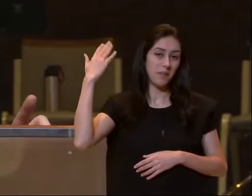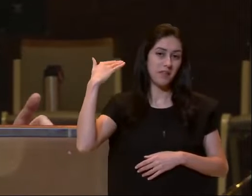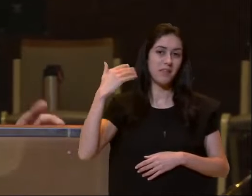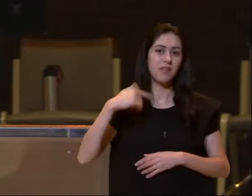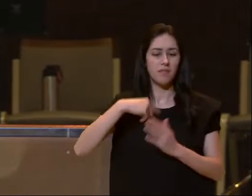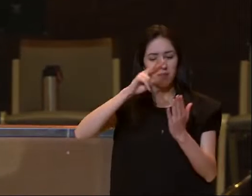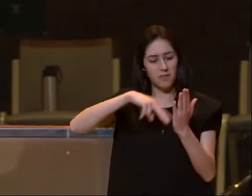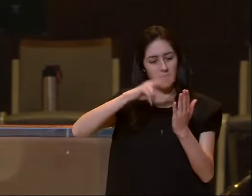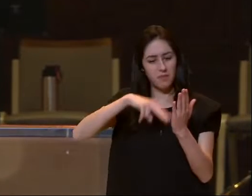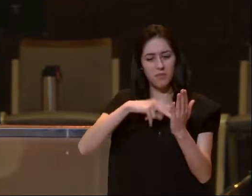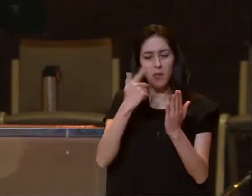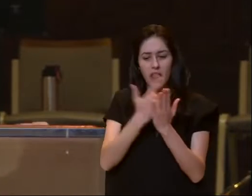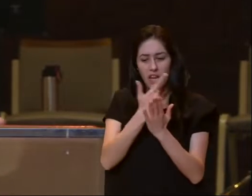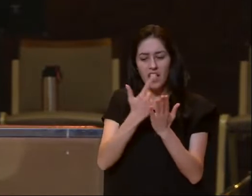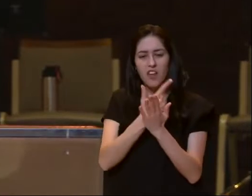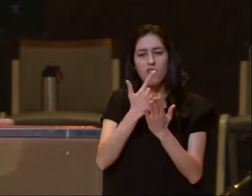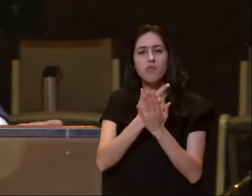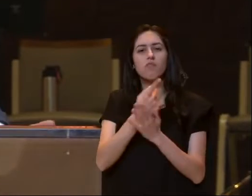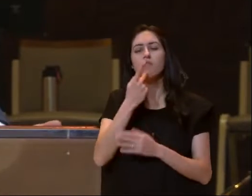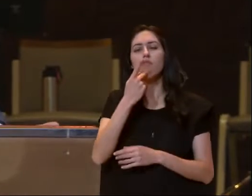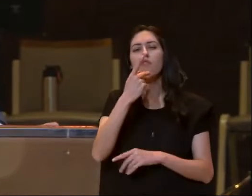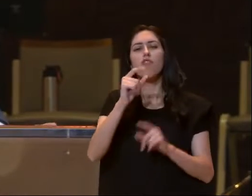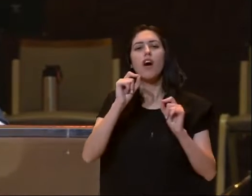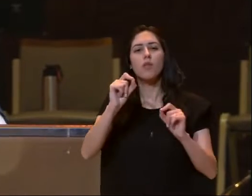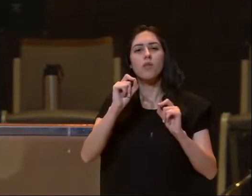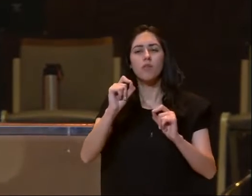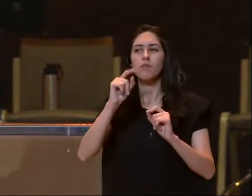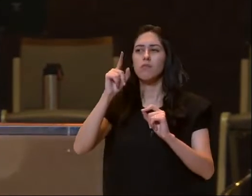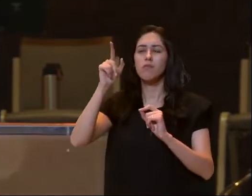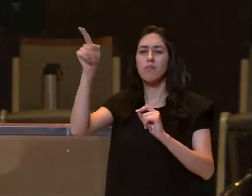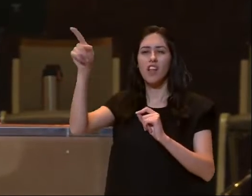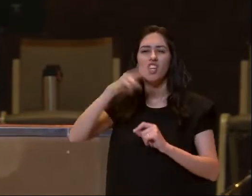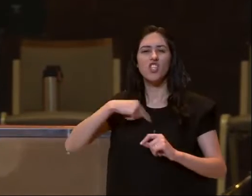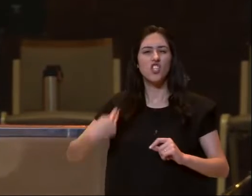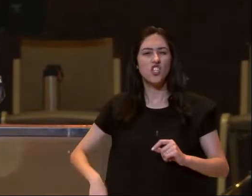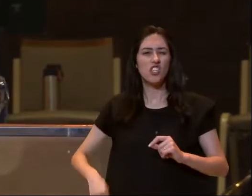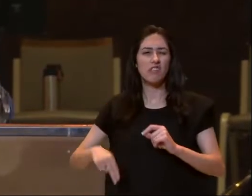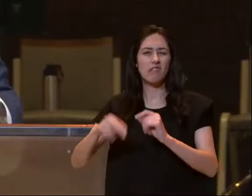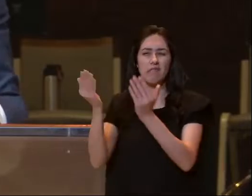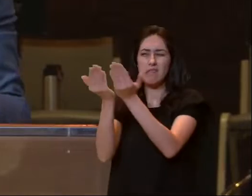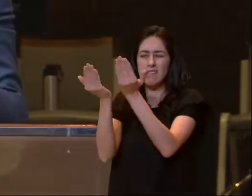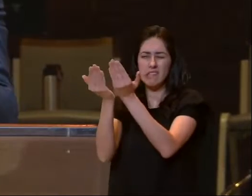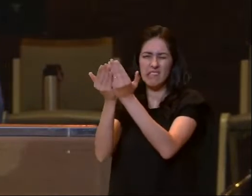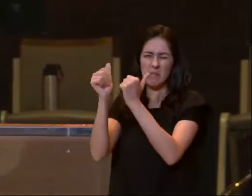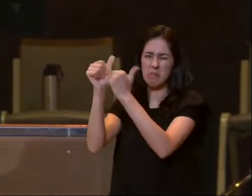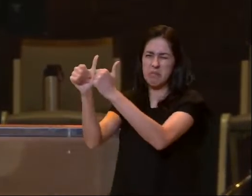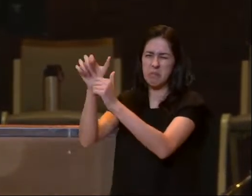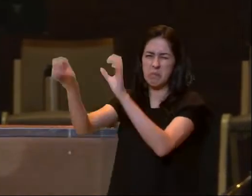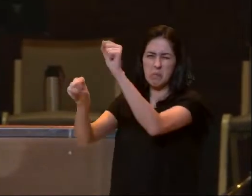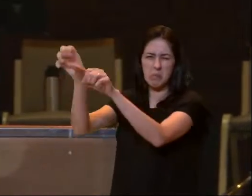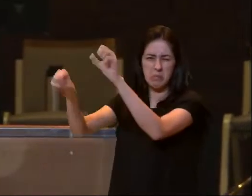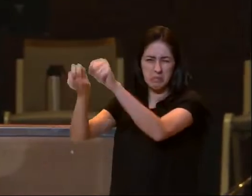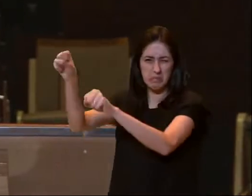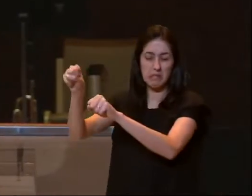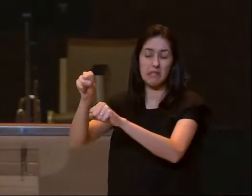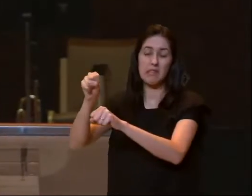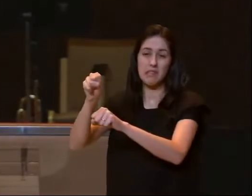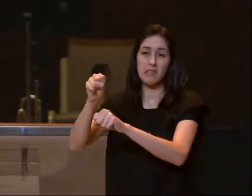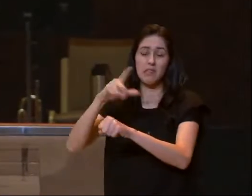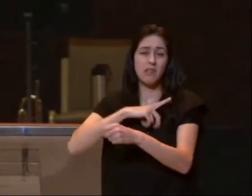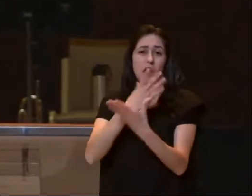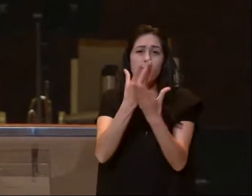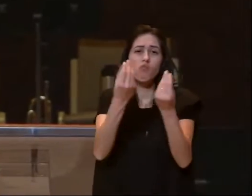entre Espinhos. Vai falar da igreja perseguida na China. E são tantos os testemunhos